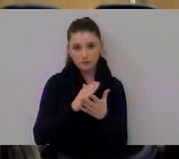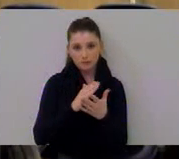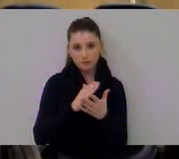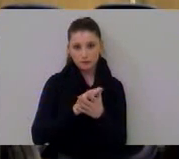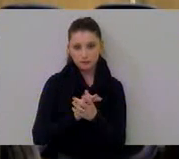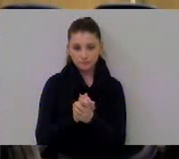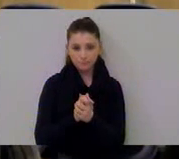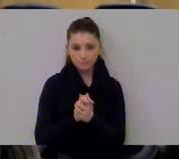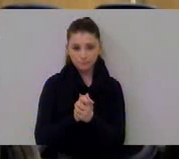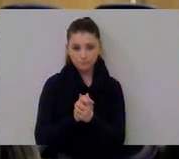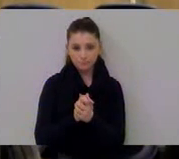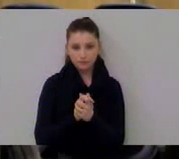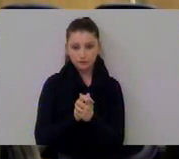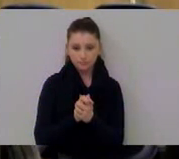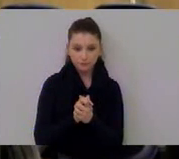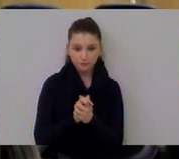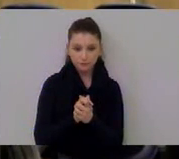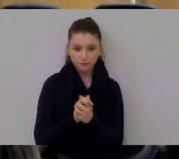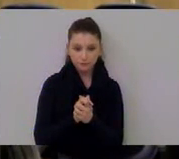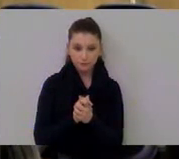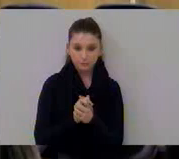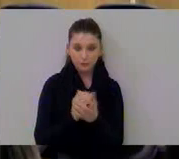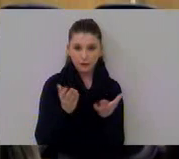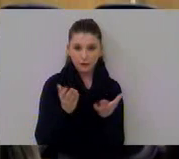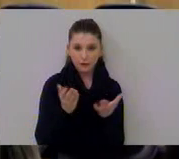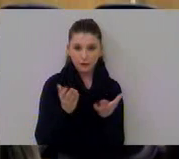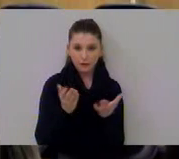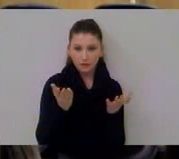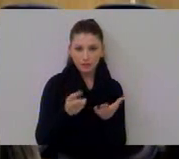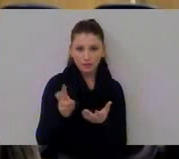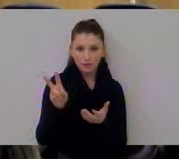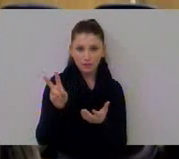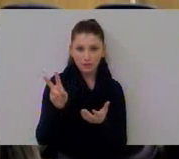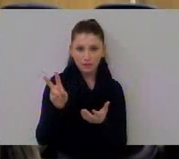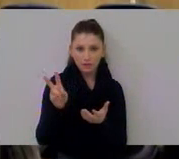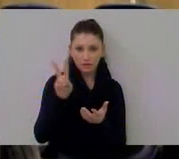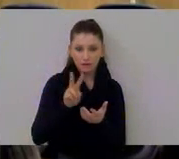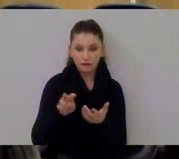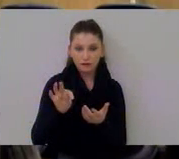Vereadora Tatiana Teixeira.